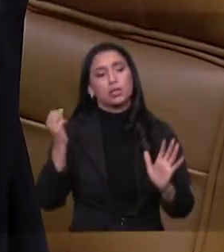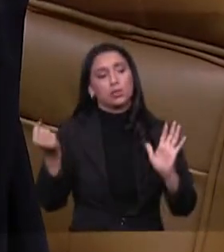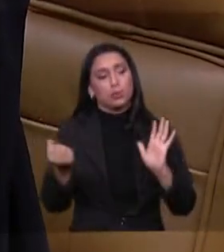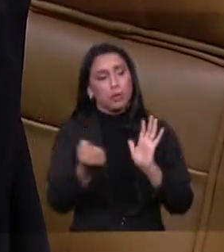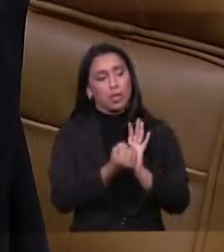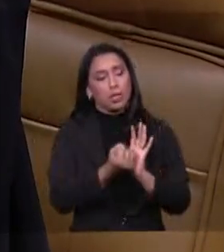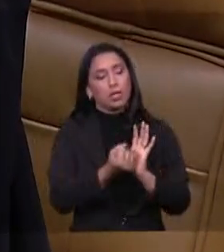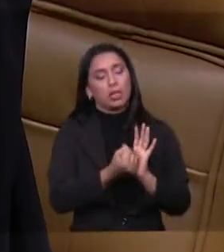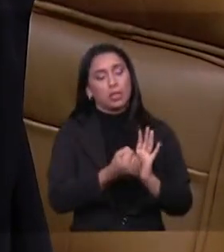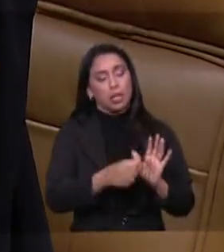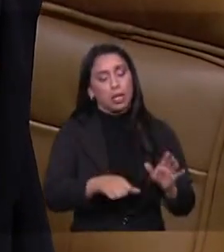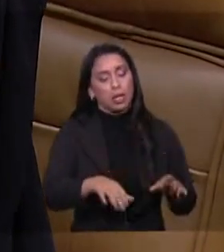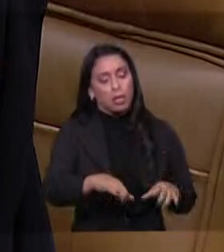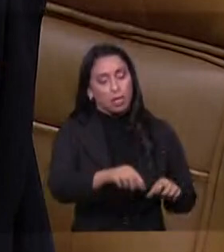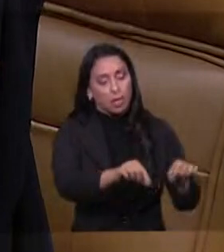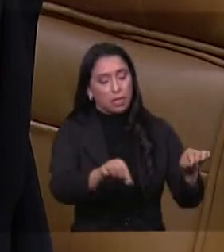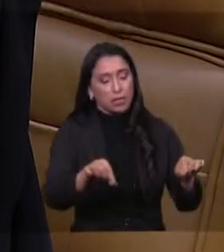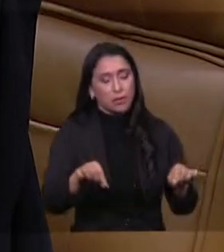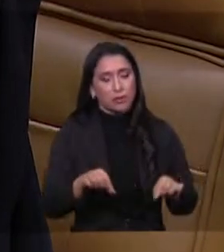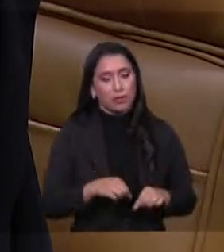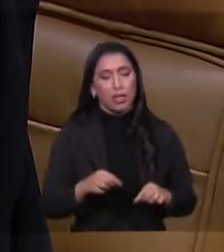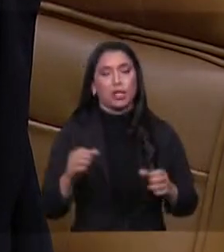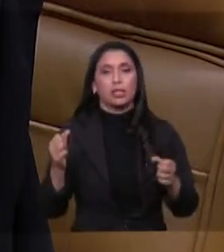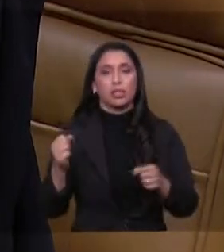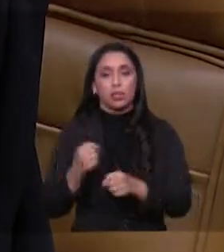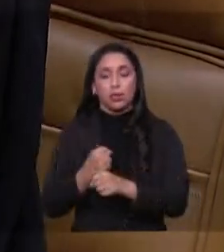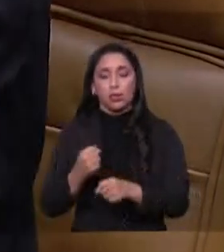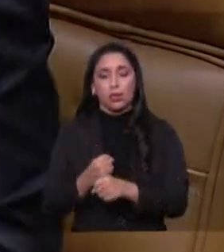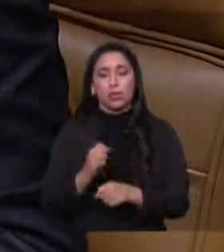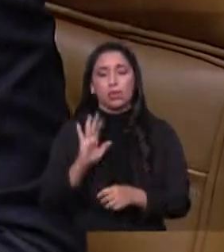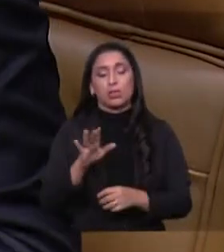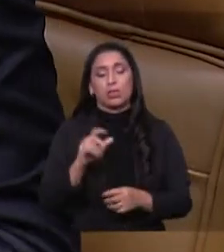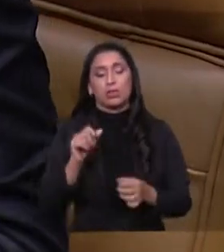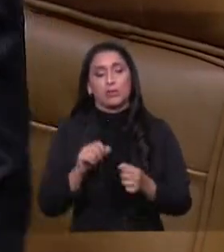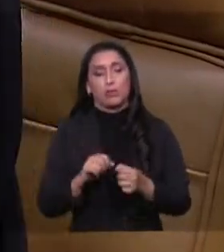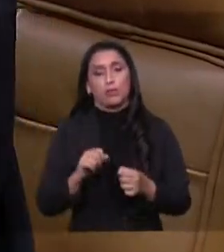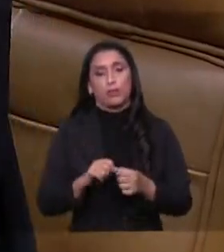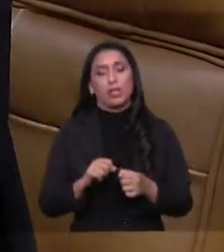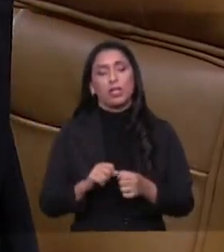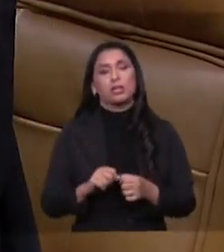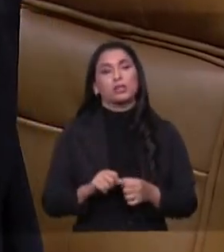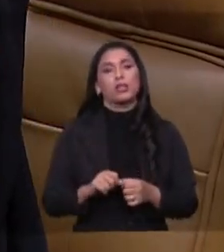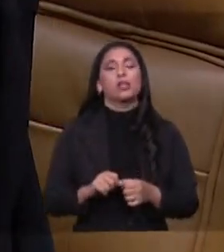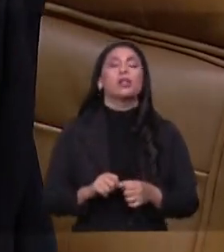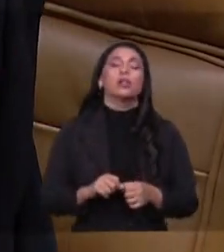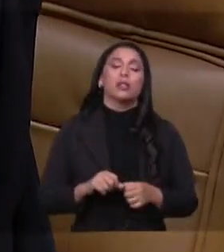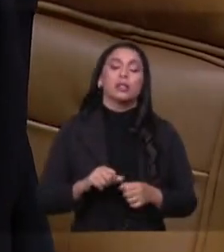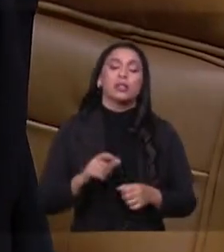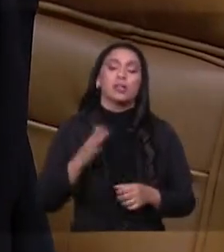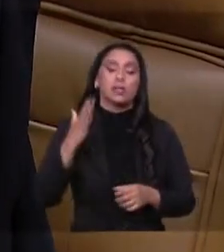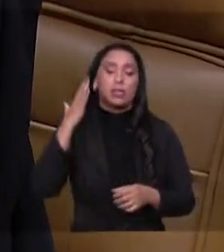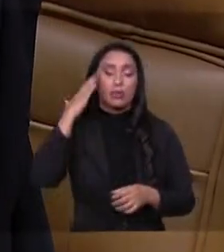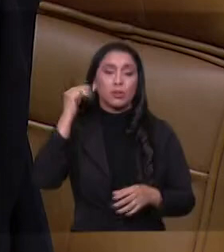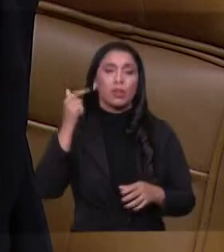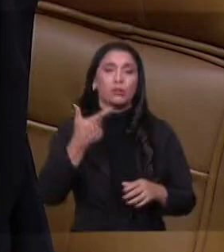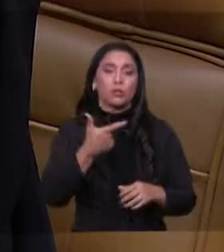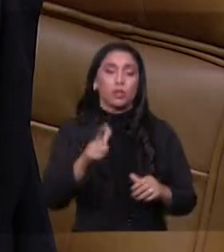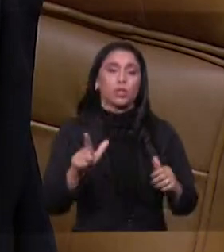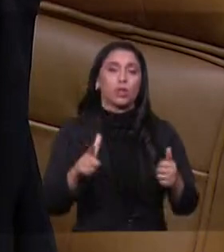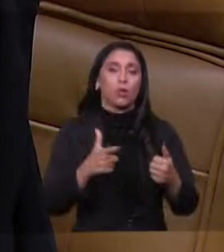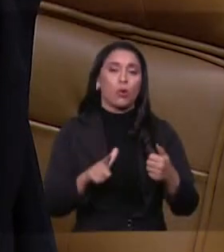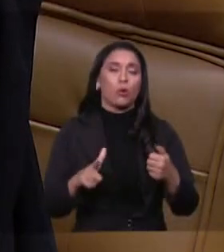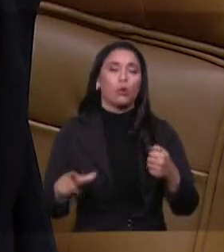eventual indenização por benfeitorias, nos modos citados acima, não afasta a incidência de outros dispositivos